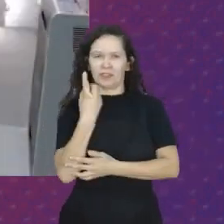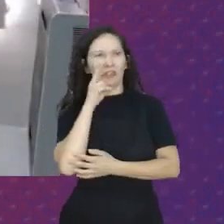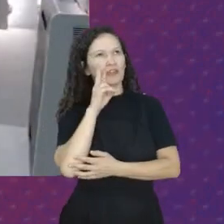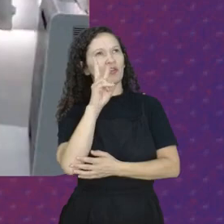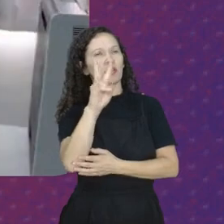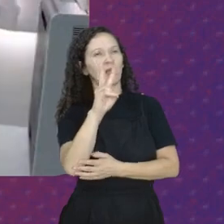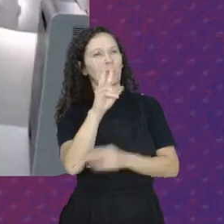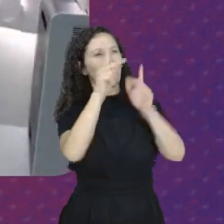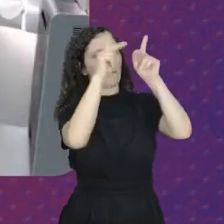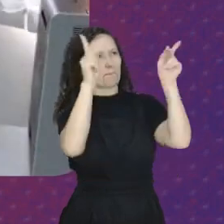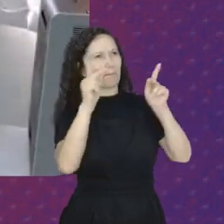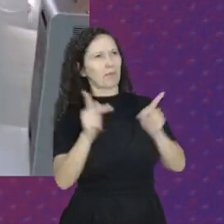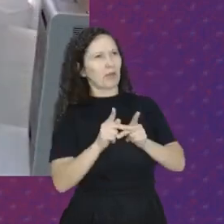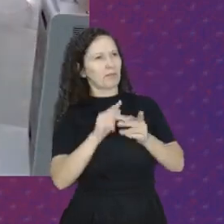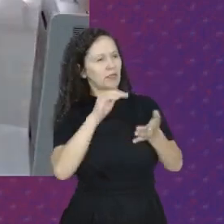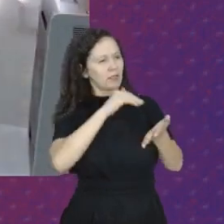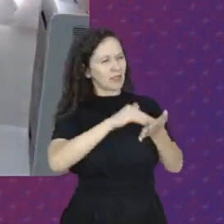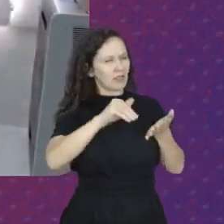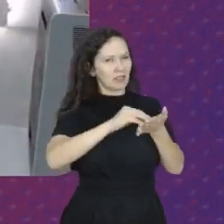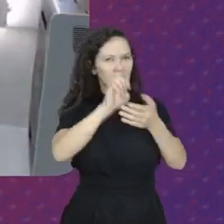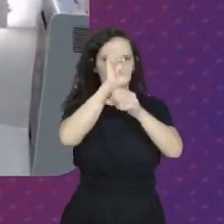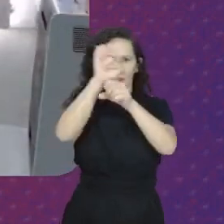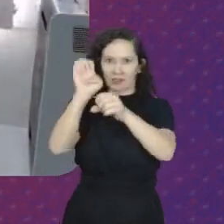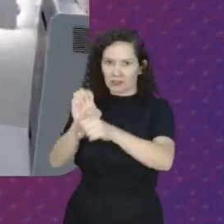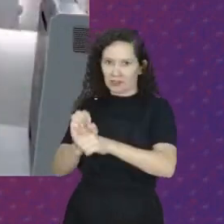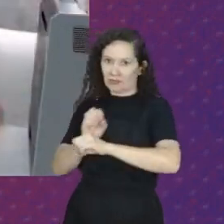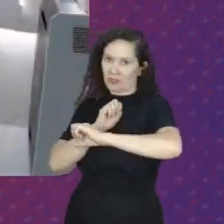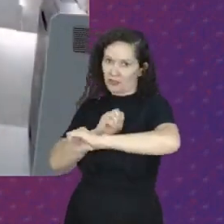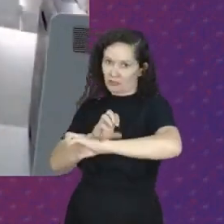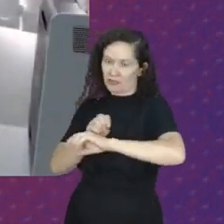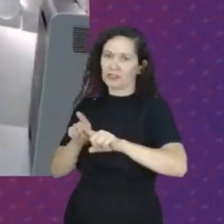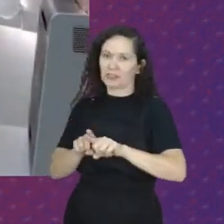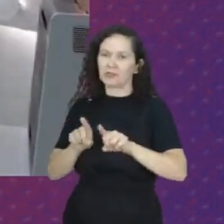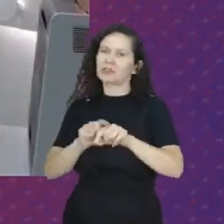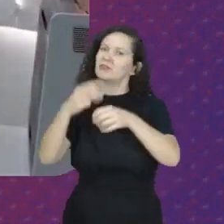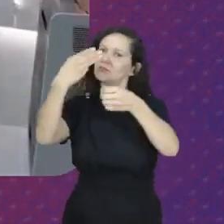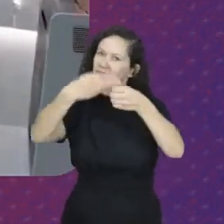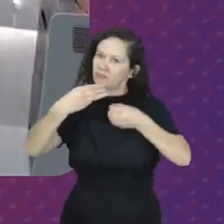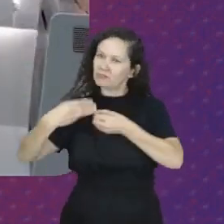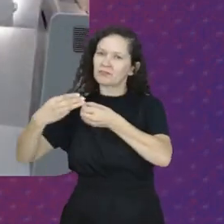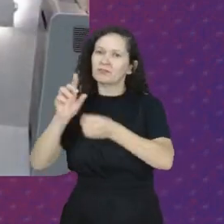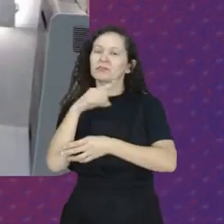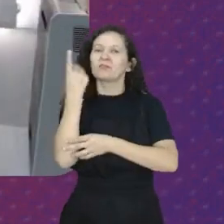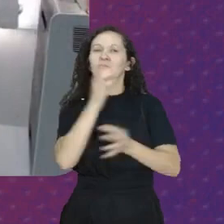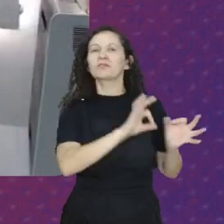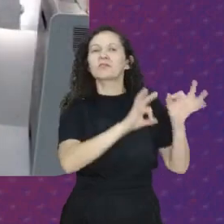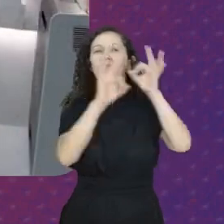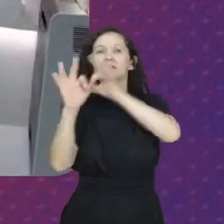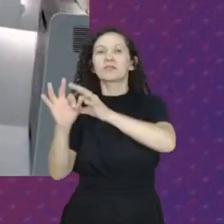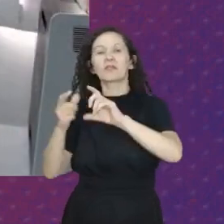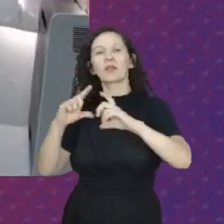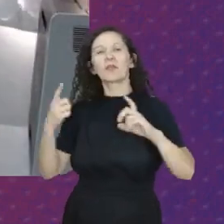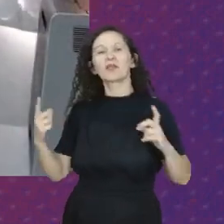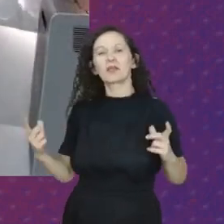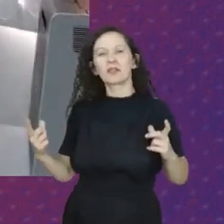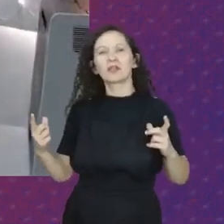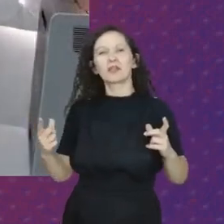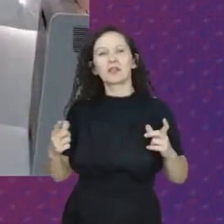o mapa das secretarias estaduais de educação, nem vou dizer as municipais, nós vamos ver que a